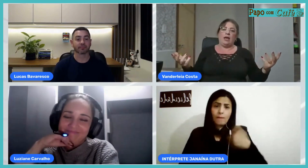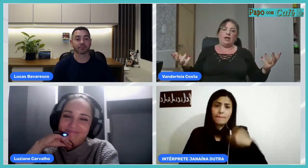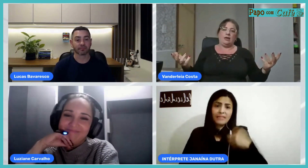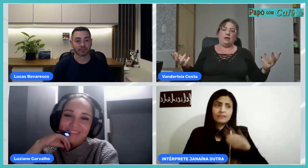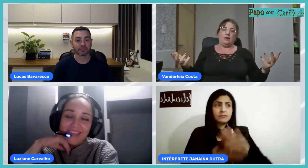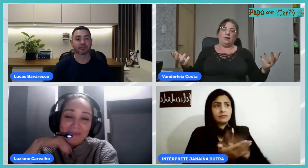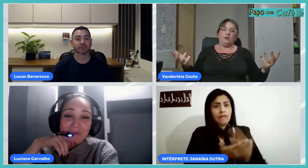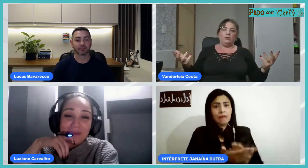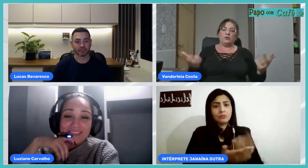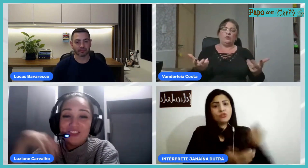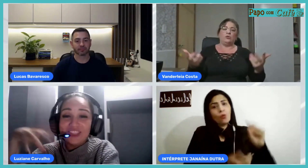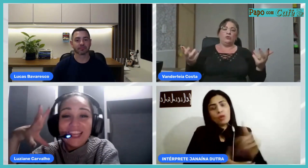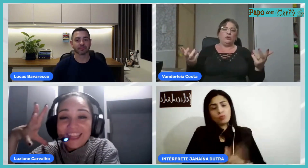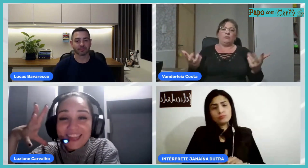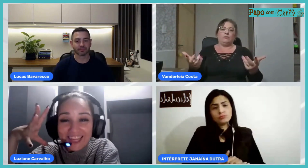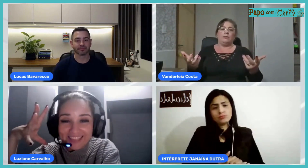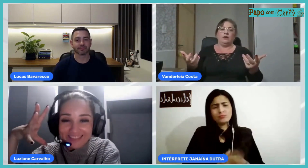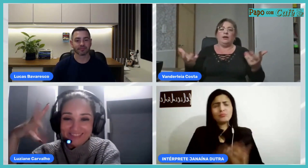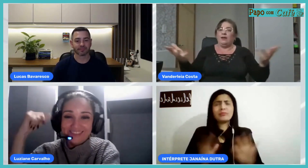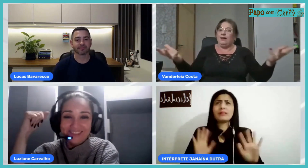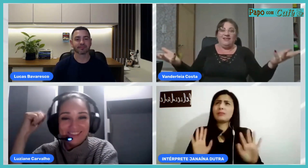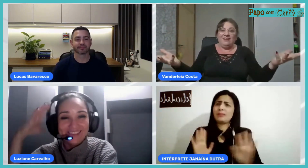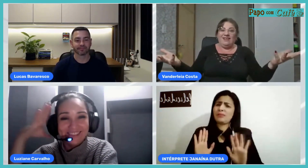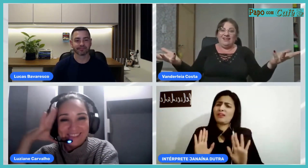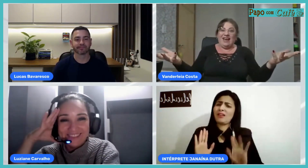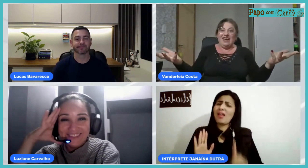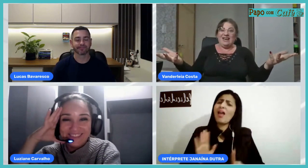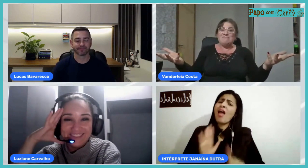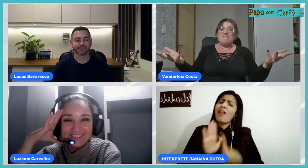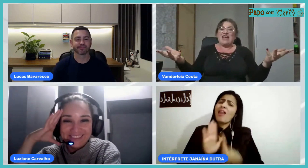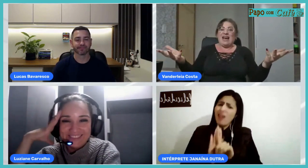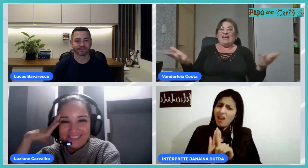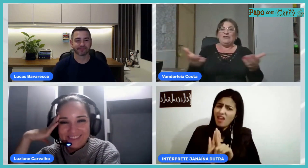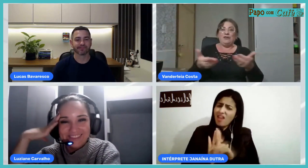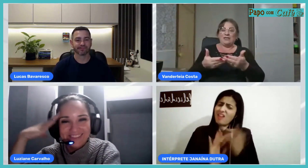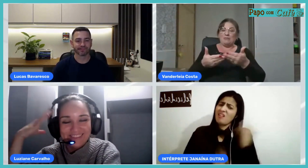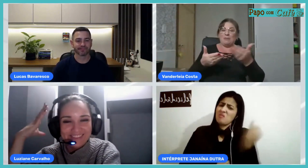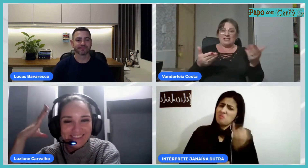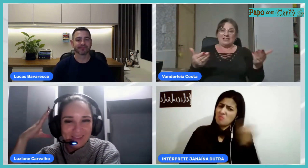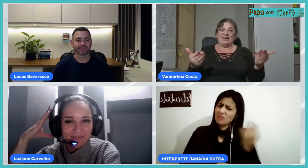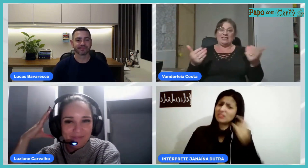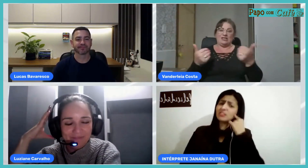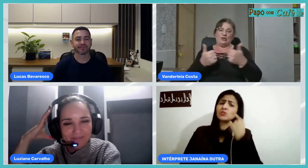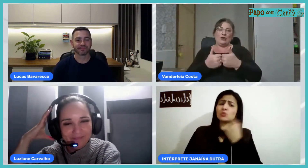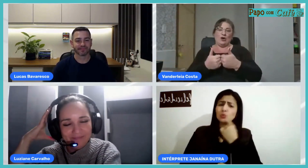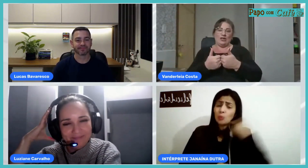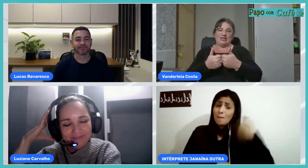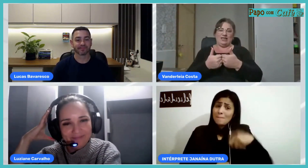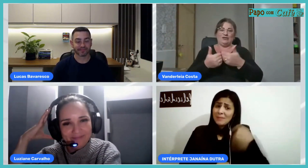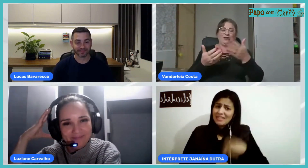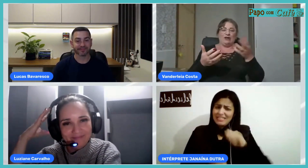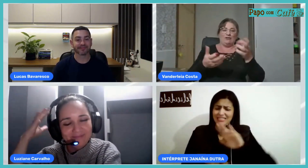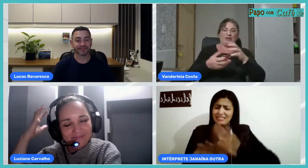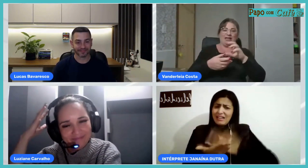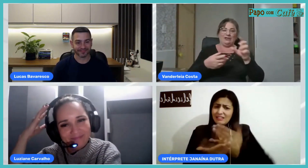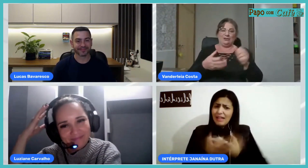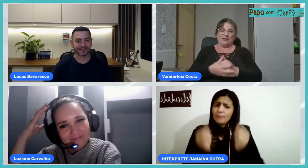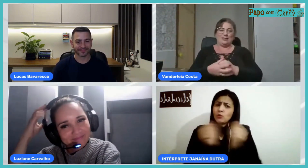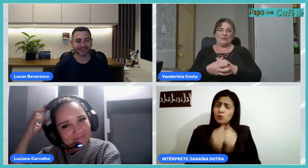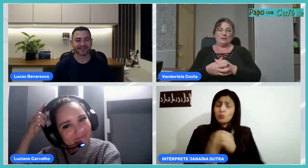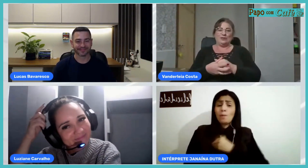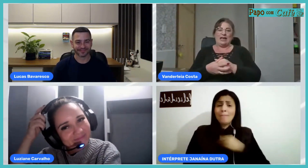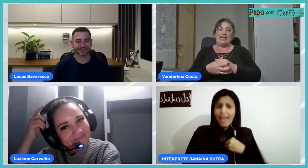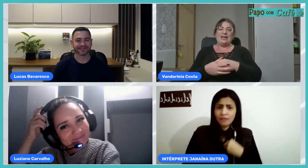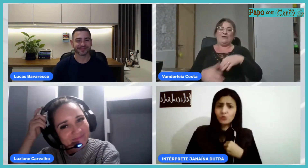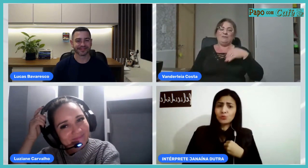é lei. É importante, tem que ter. Né? Aí eu fui fazer uma pesquisa de curiosa, que agora vou entrar no